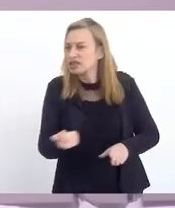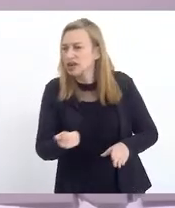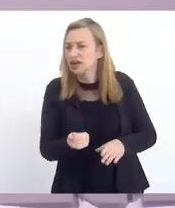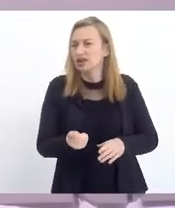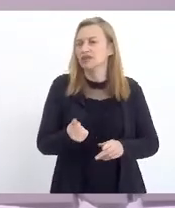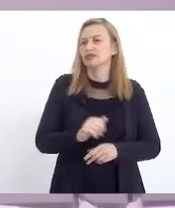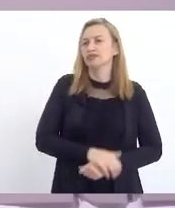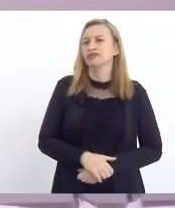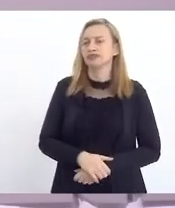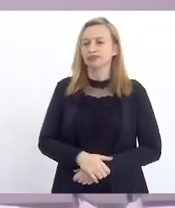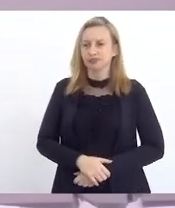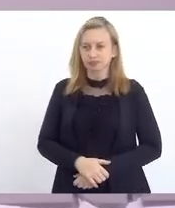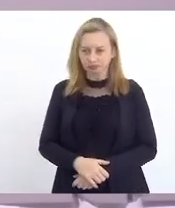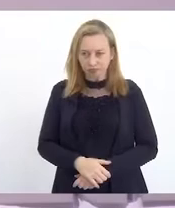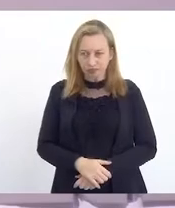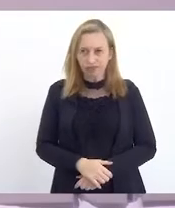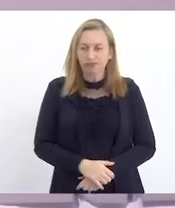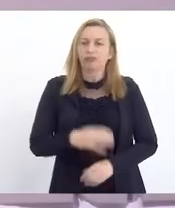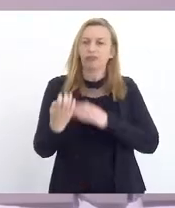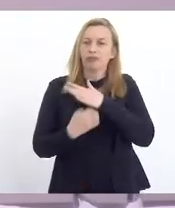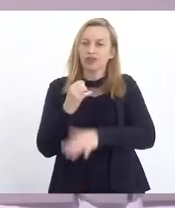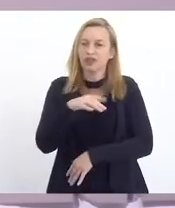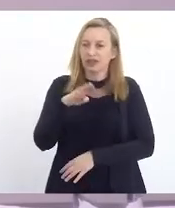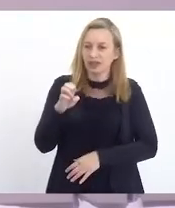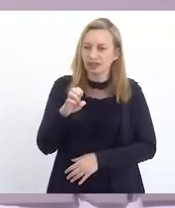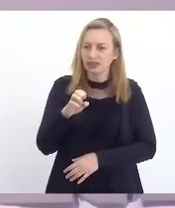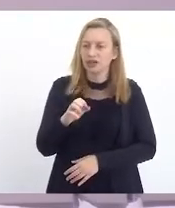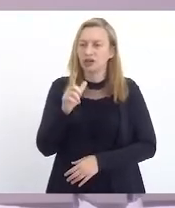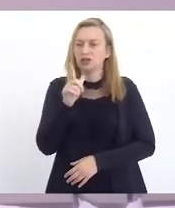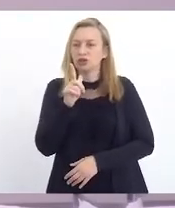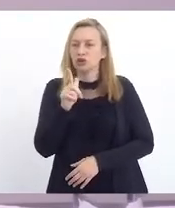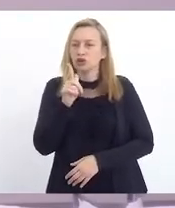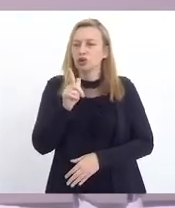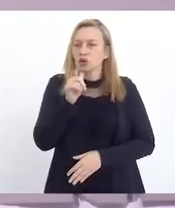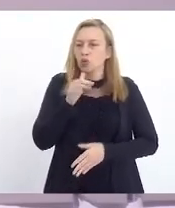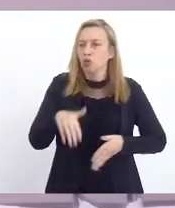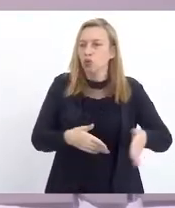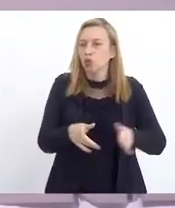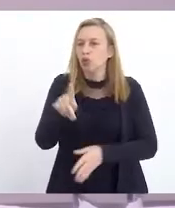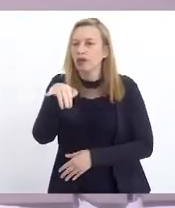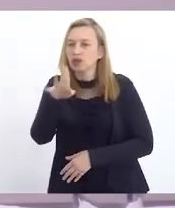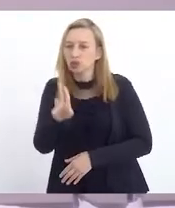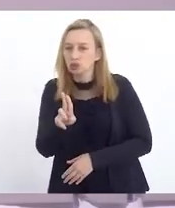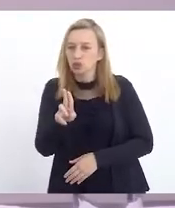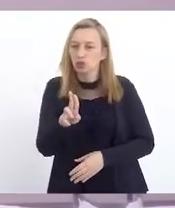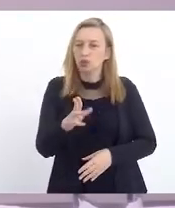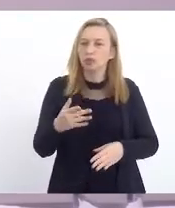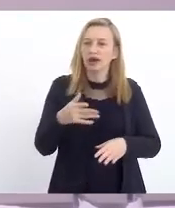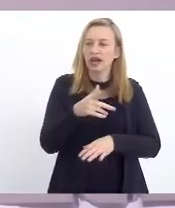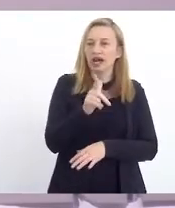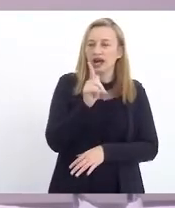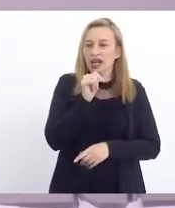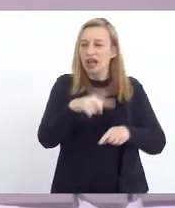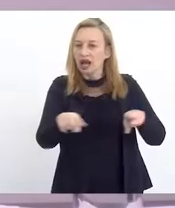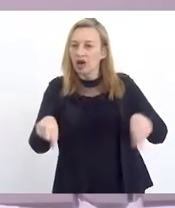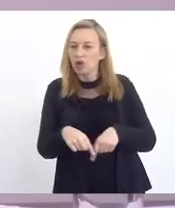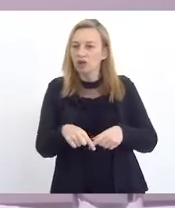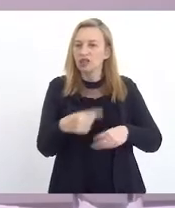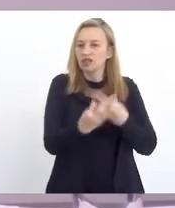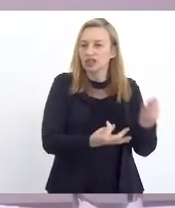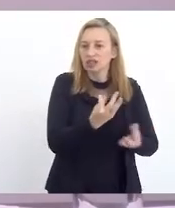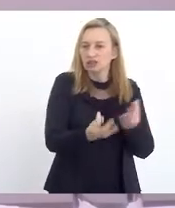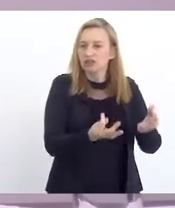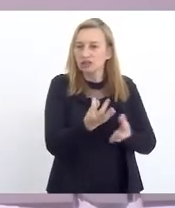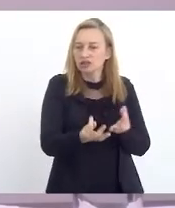população. Atualmente, a cidade está bombeando a água do Rio Guandu para a lagoa de captação de estação de tratamento e quer aumentar